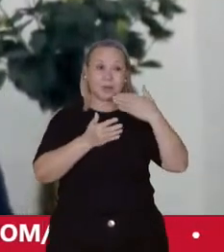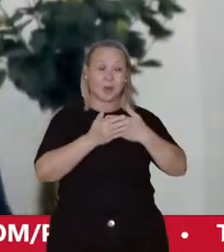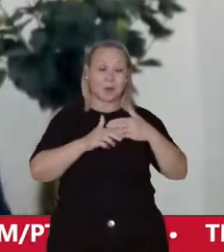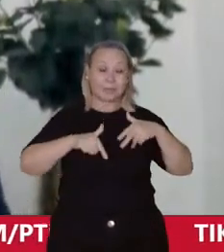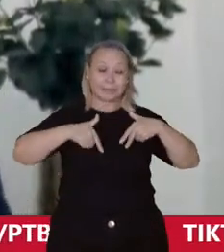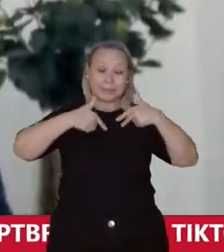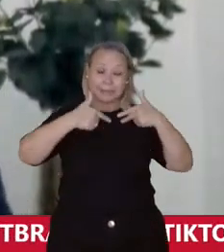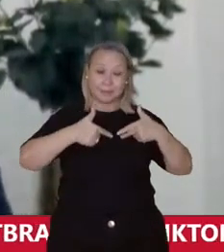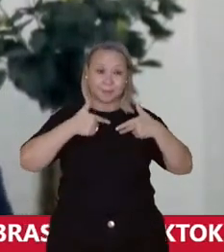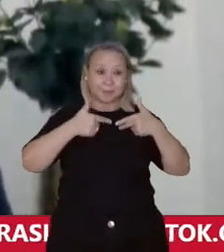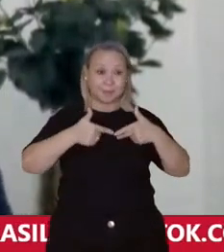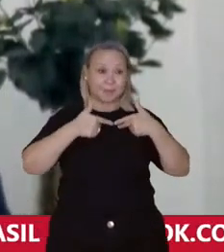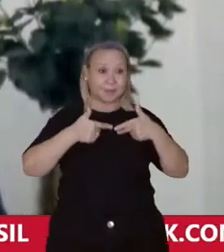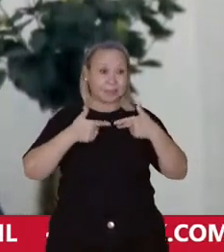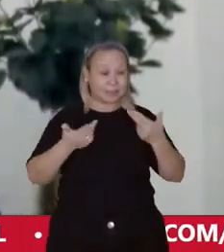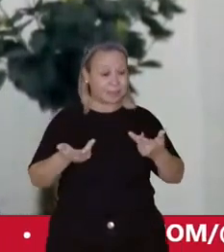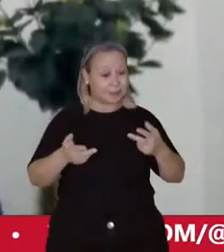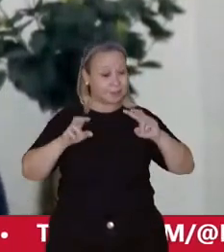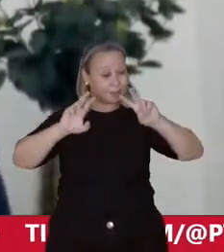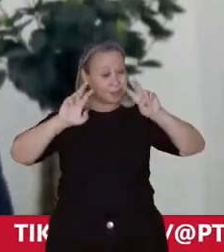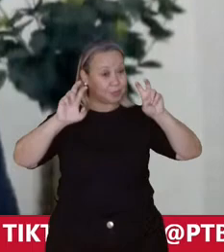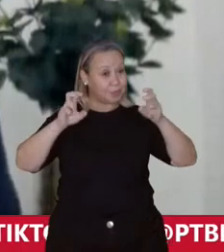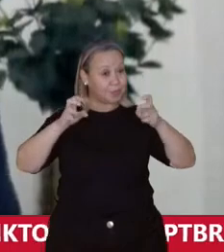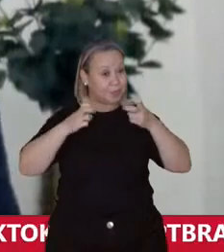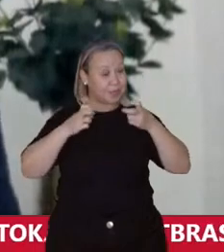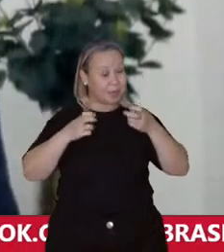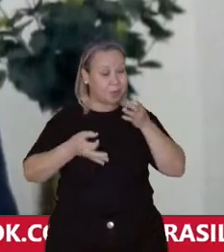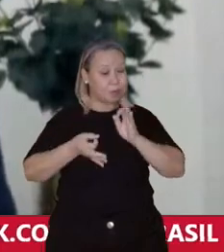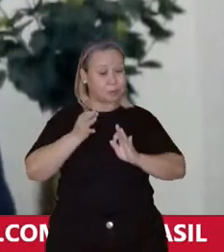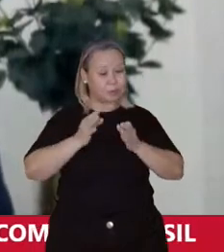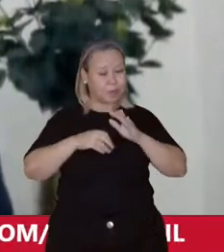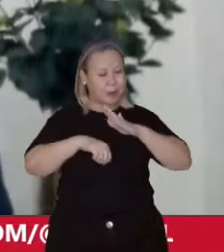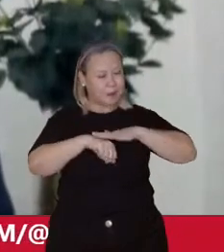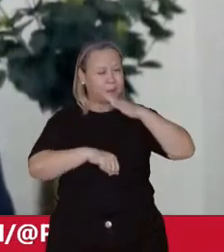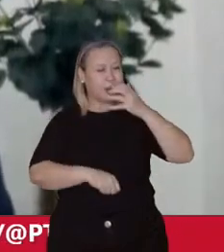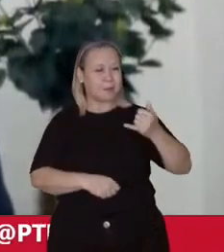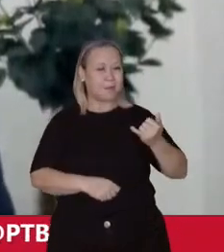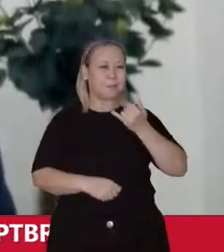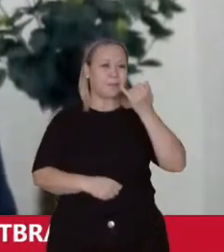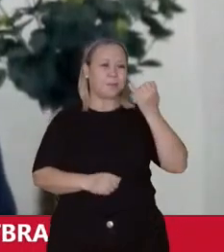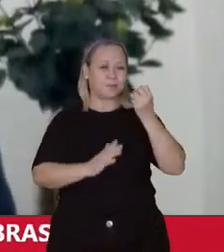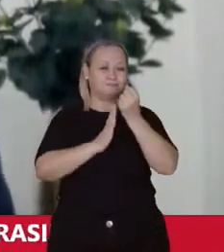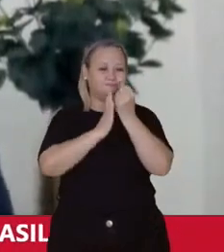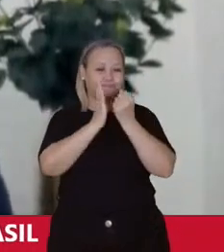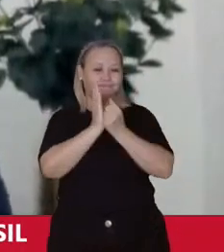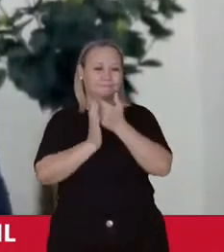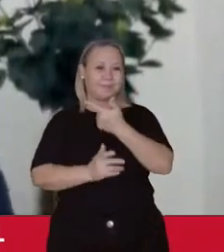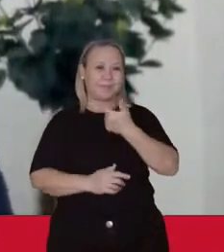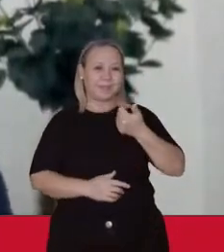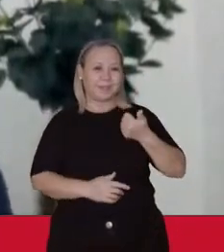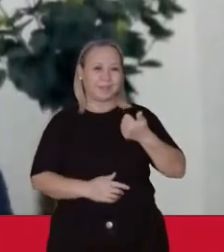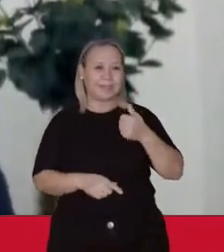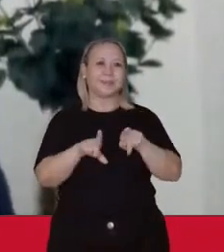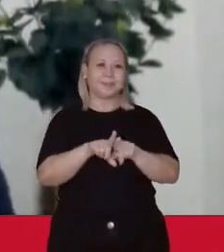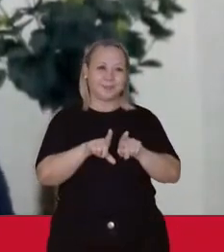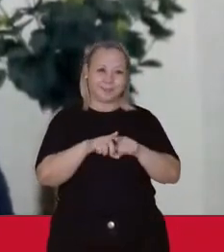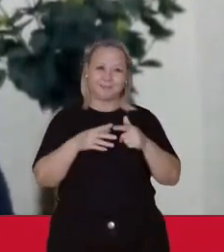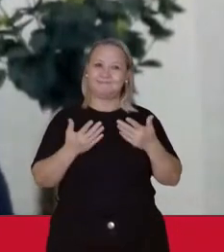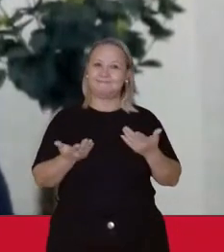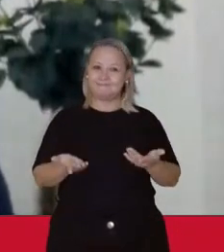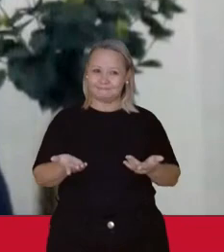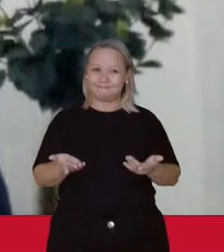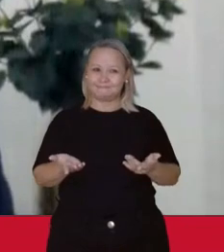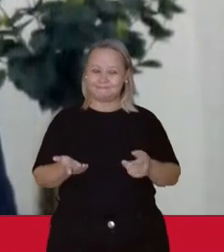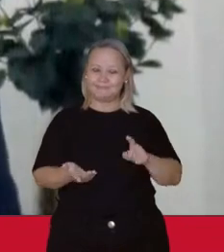milita numa causa que eu julgo ser a mais importante do século XXI e também